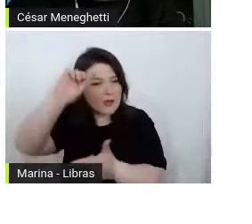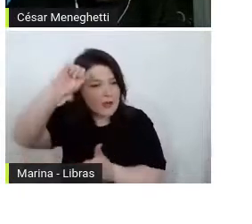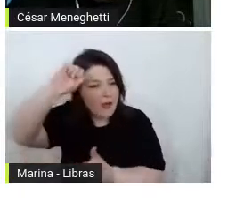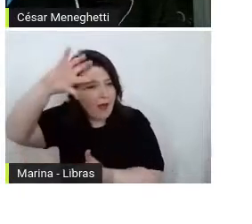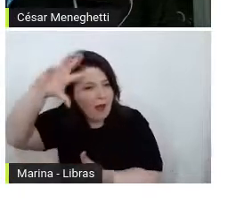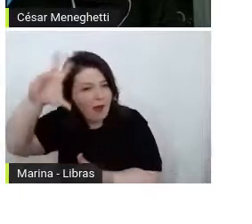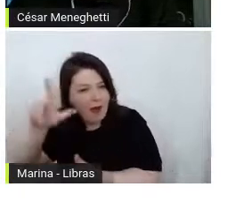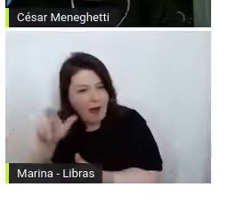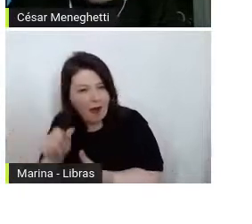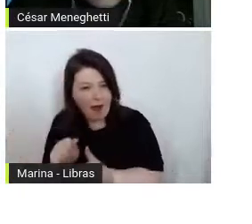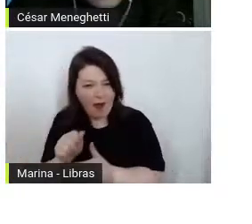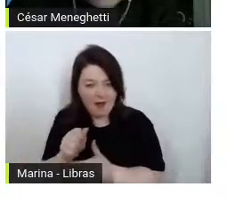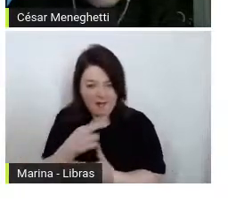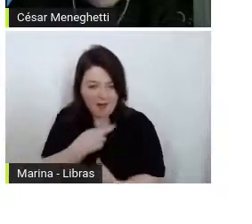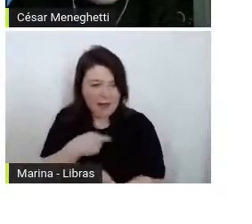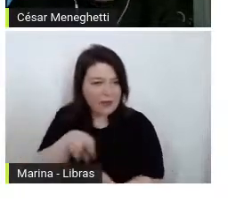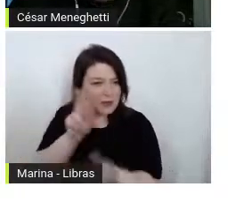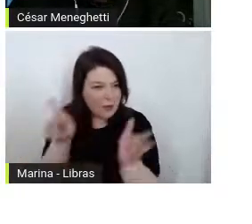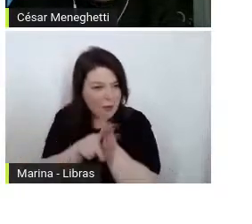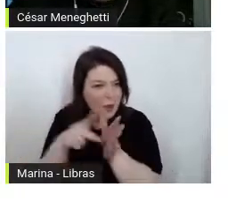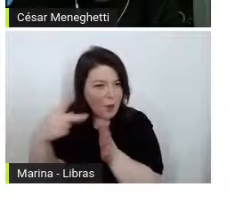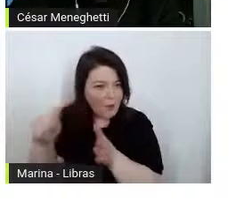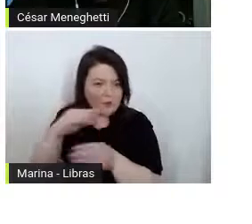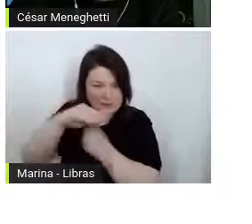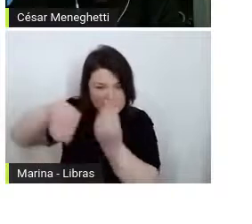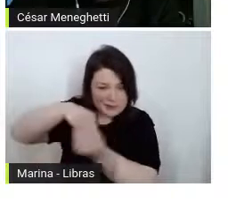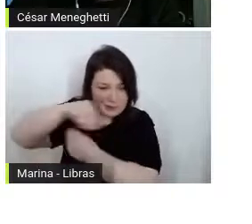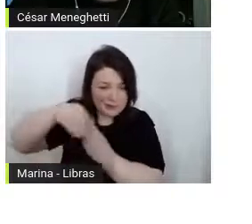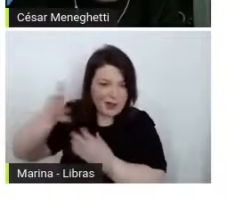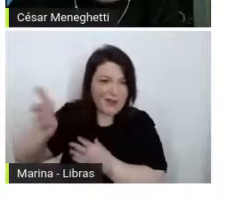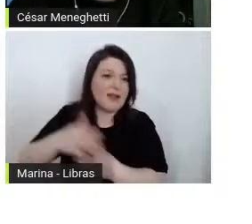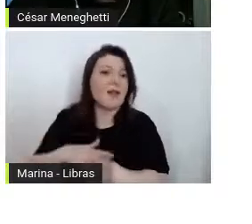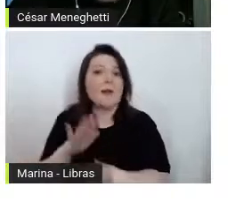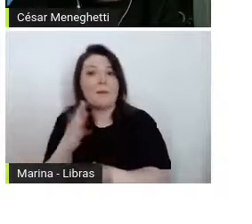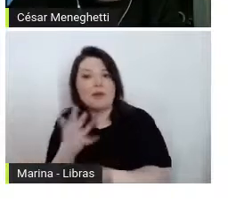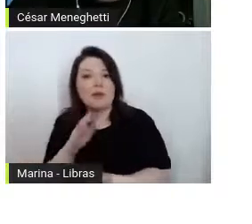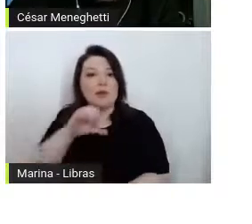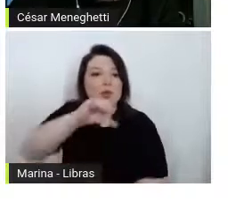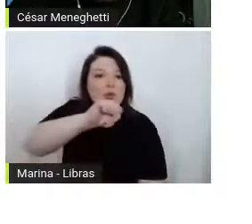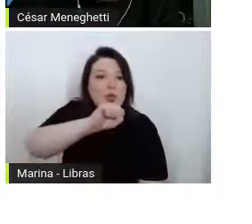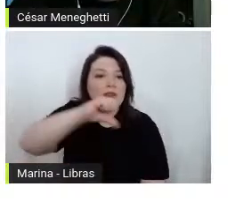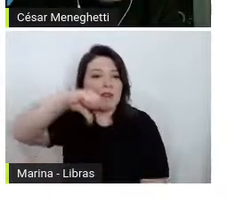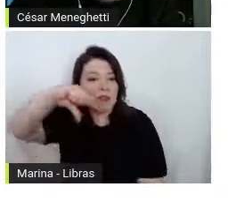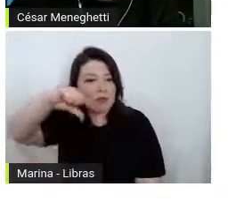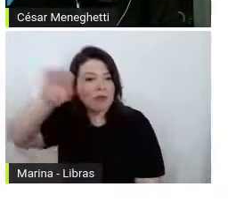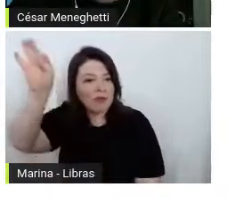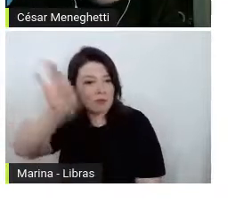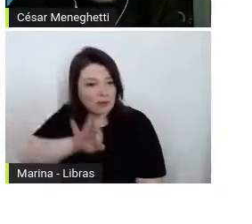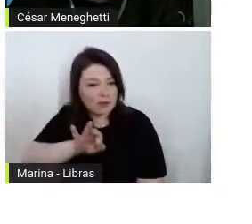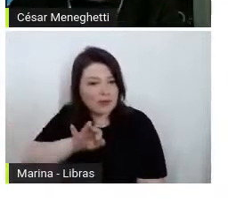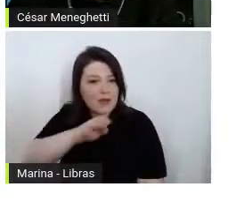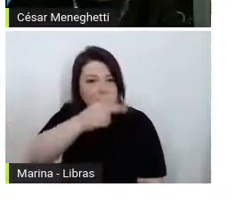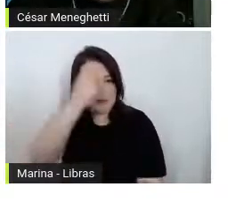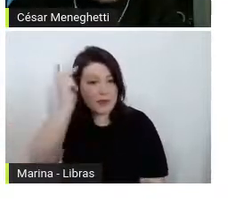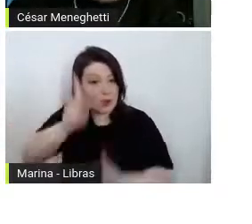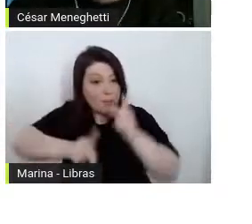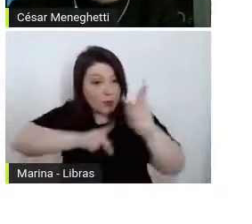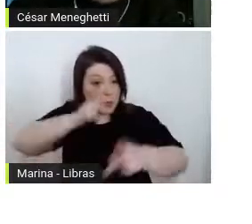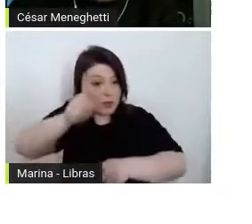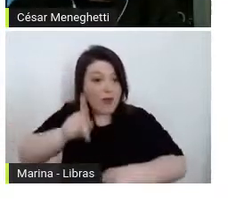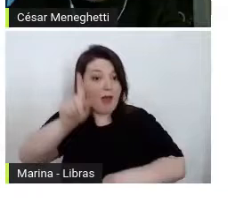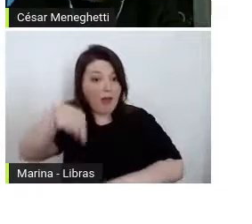afro-religiosos, mas assim, formalmente, 89% da população é muçulmana. Tem mais de